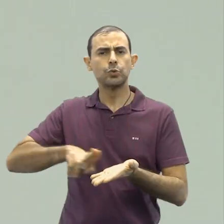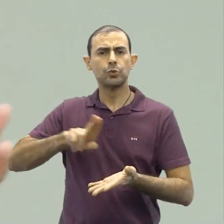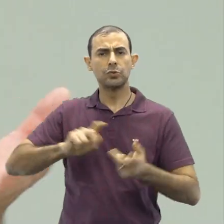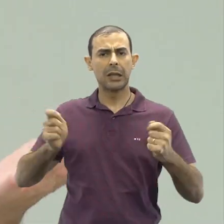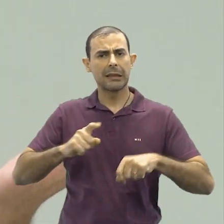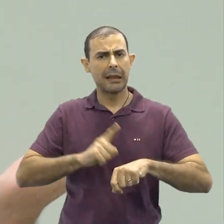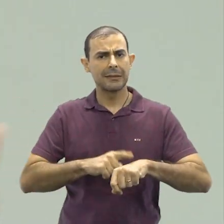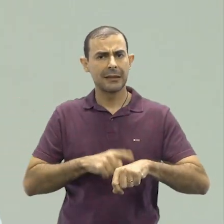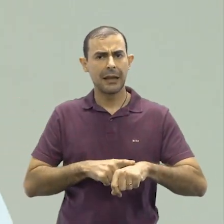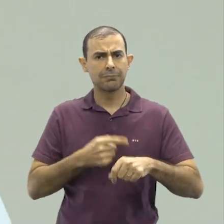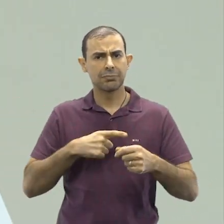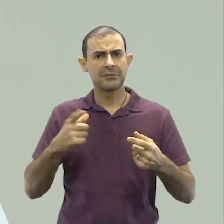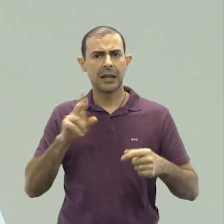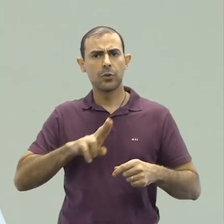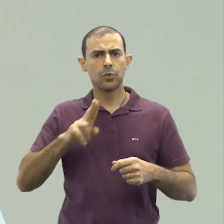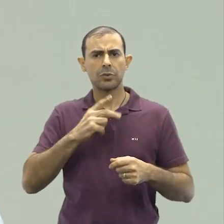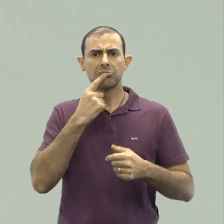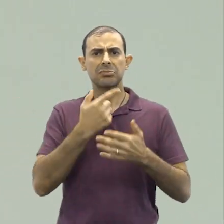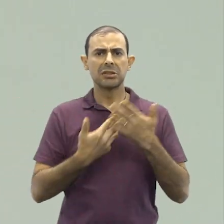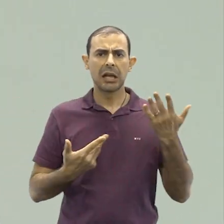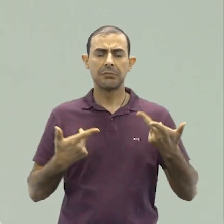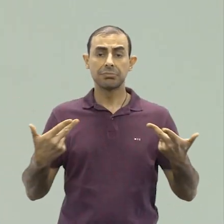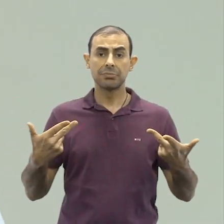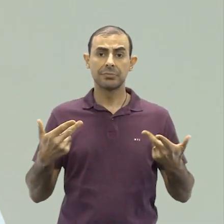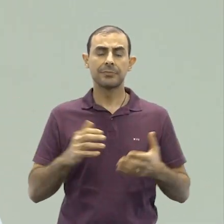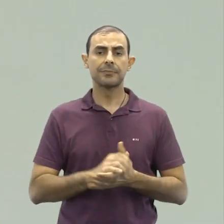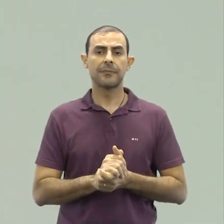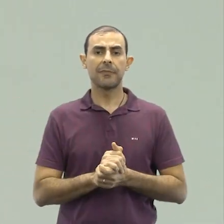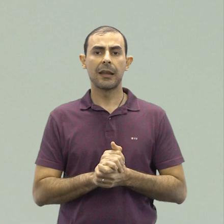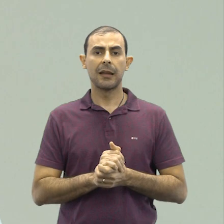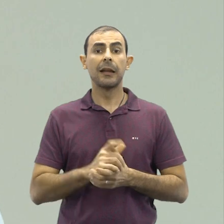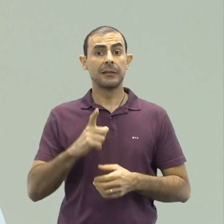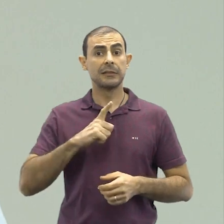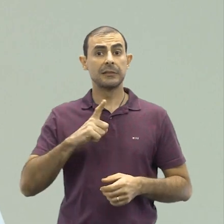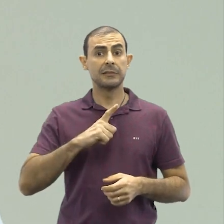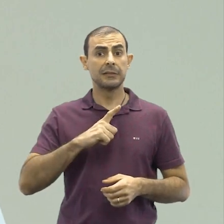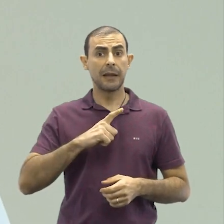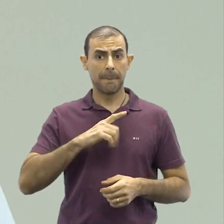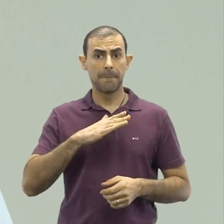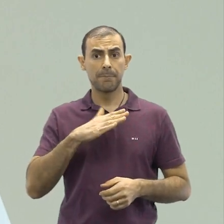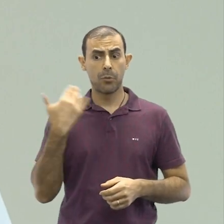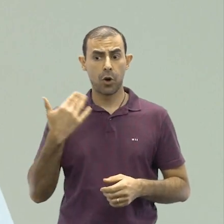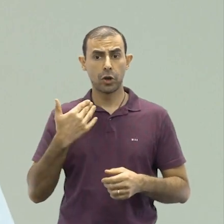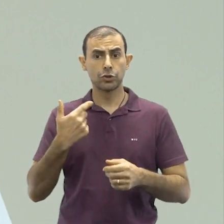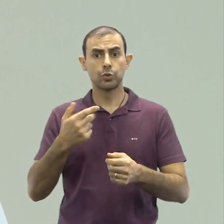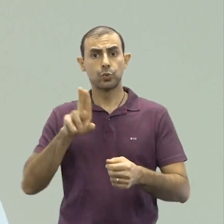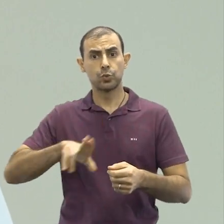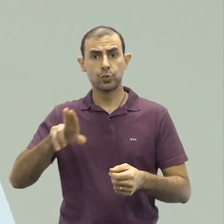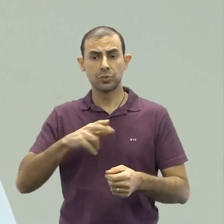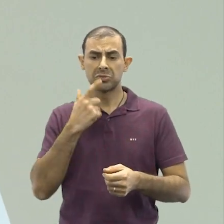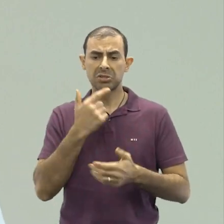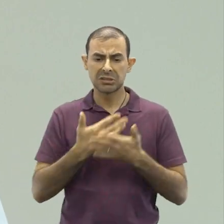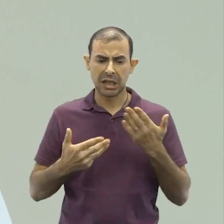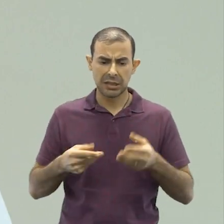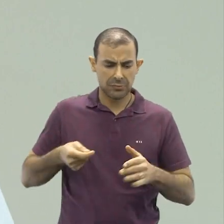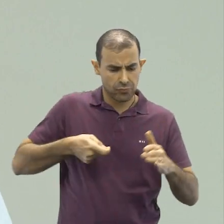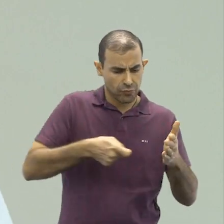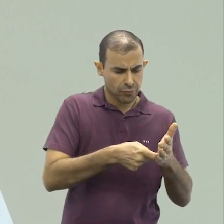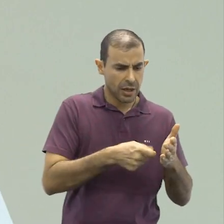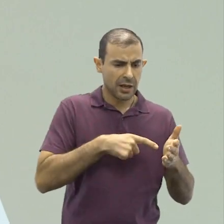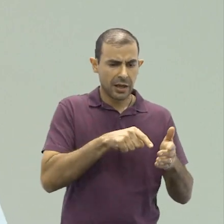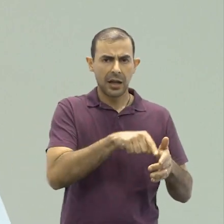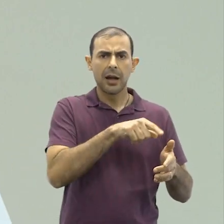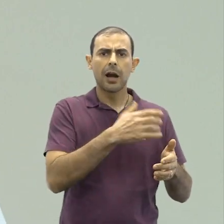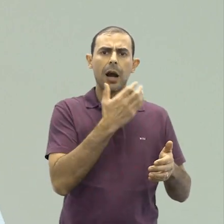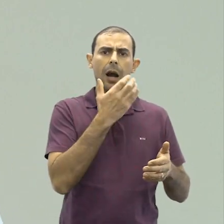ser feita a transfusão, né? Houve mortes de animais pós-transfusão e foi uma preocupação do vereador Zé